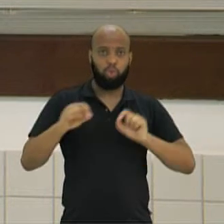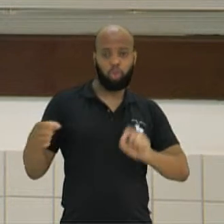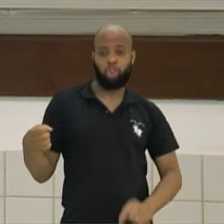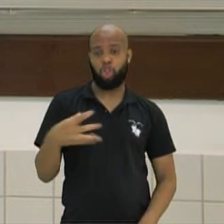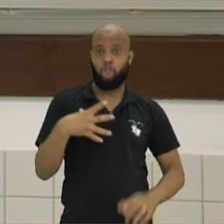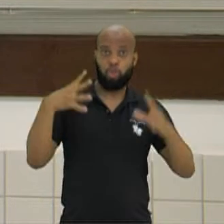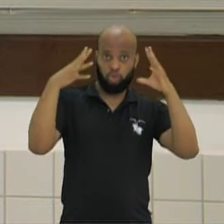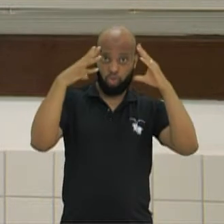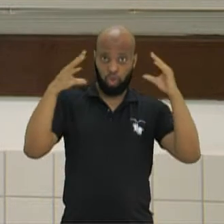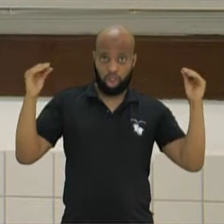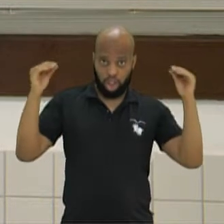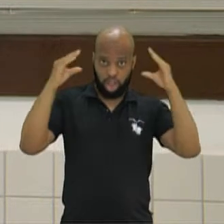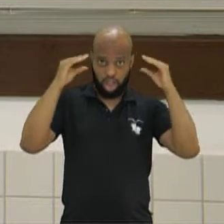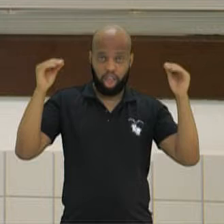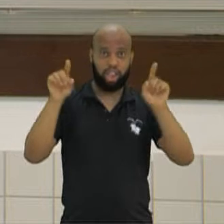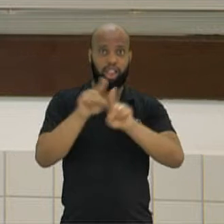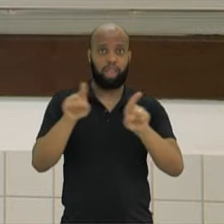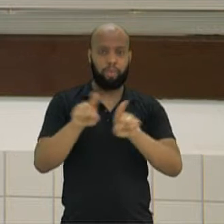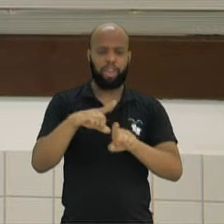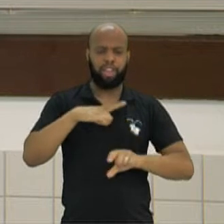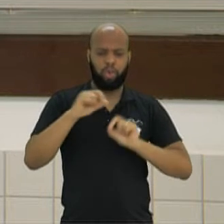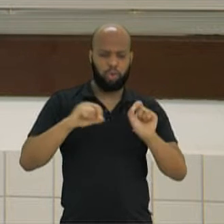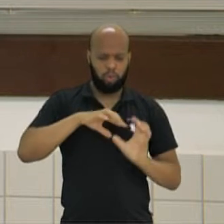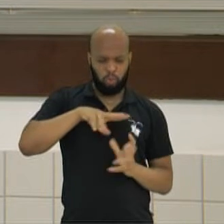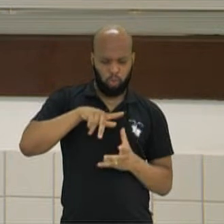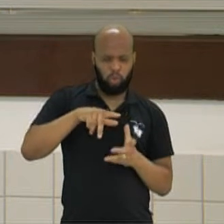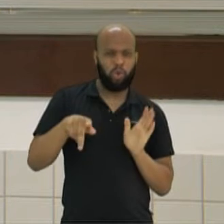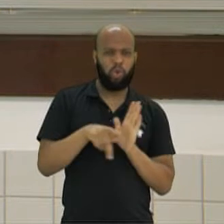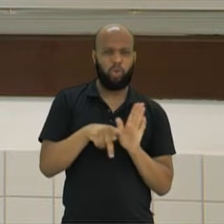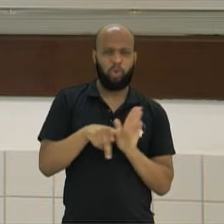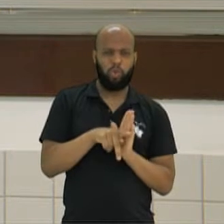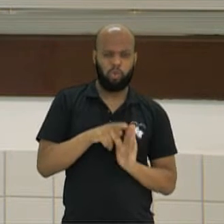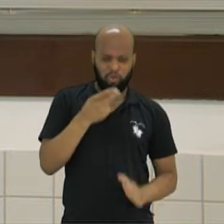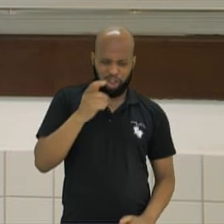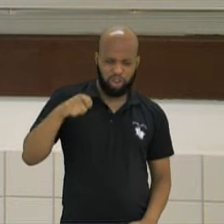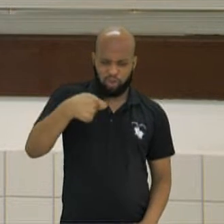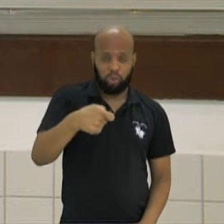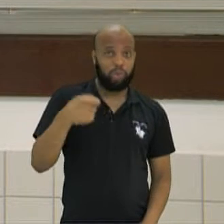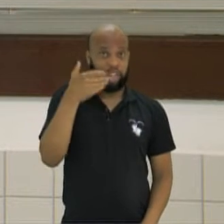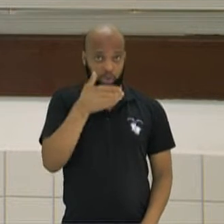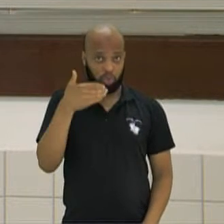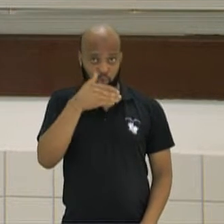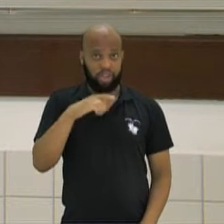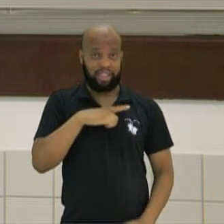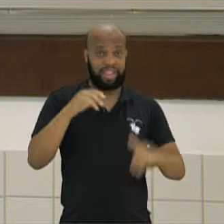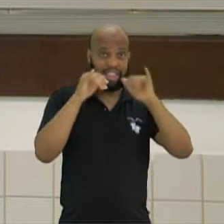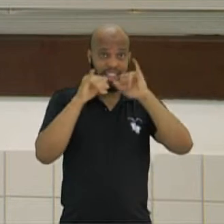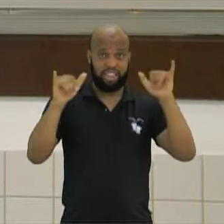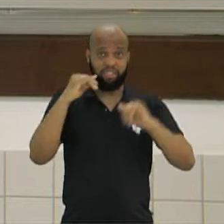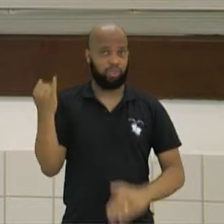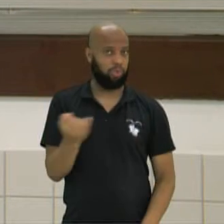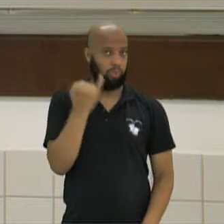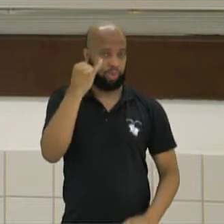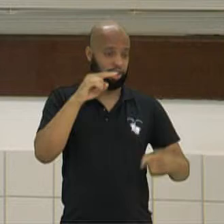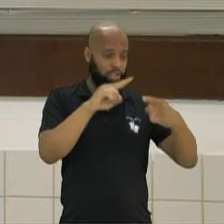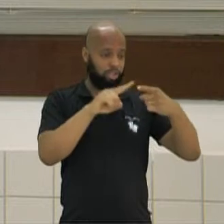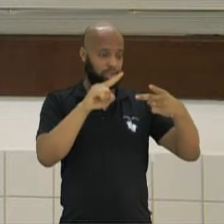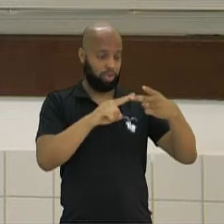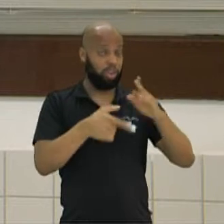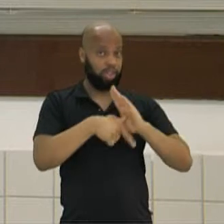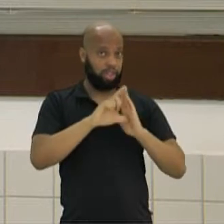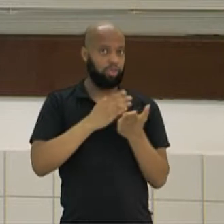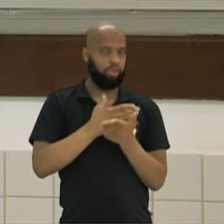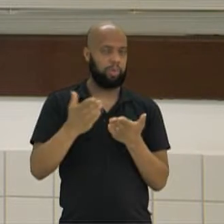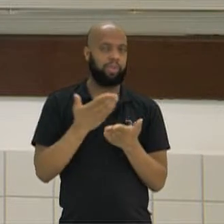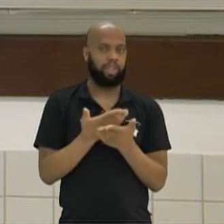na presença holandesa no mundo do açúcar, vai ser muito bacana. Eu tenho dois recadinhos muito importantes antes de nós começarmos a nossa